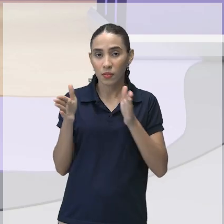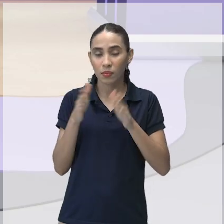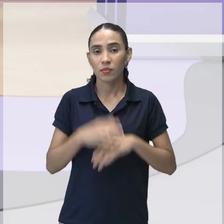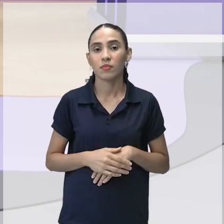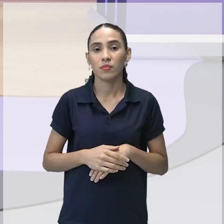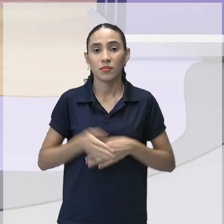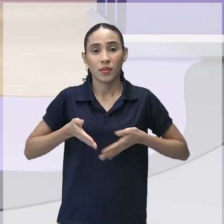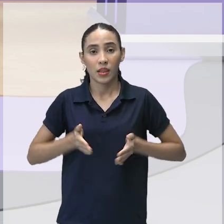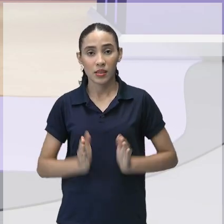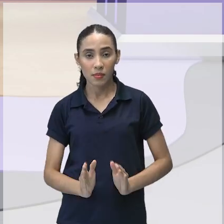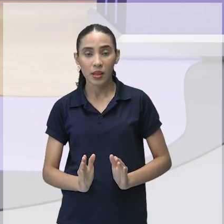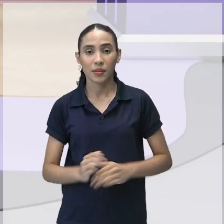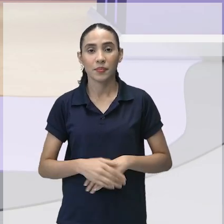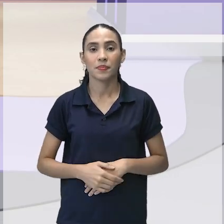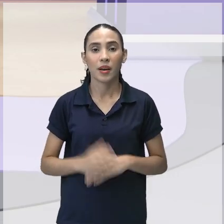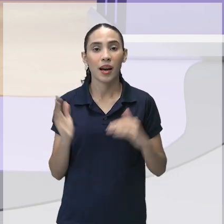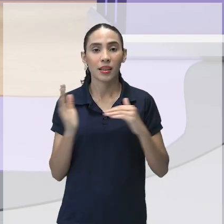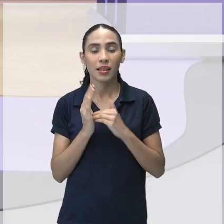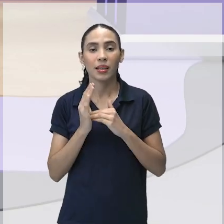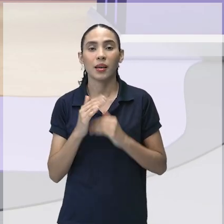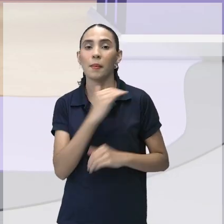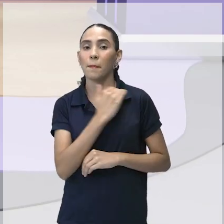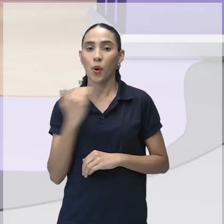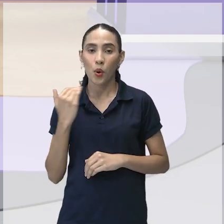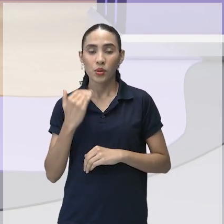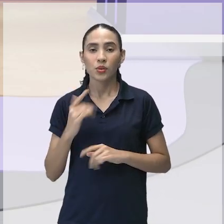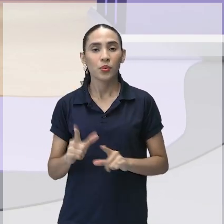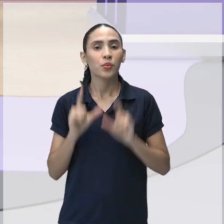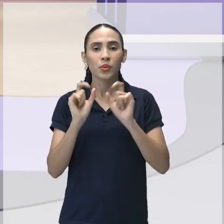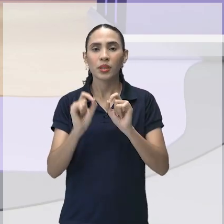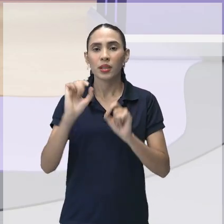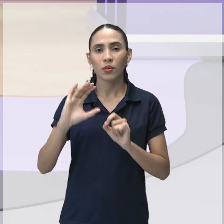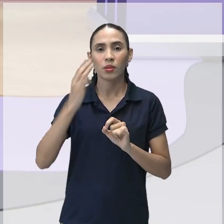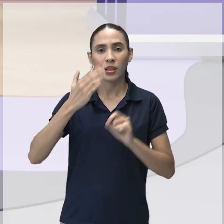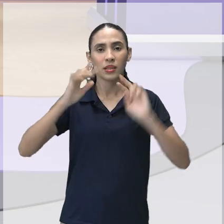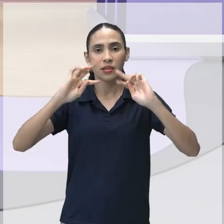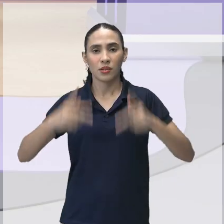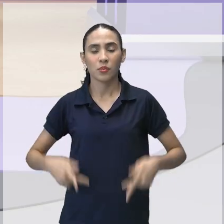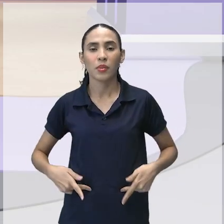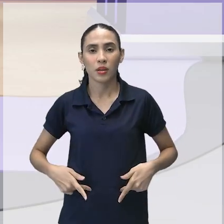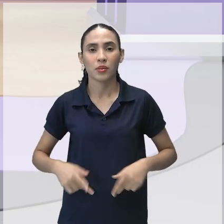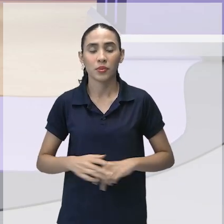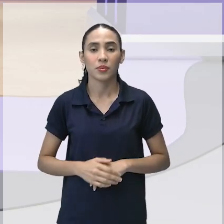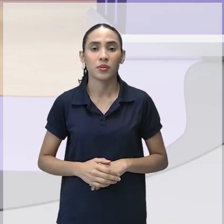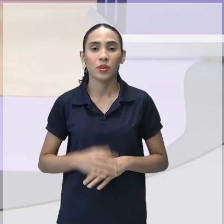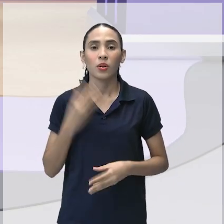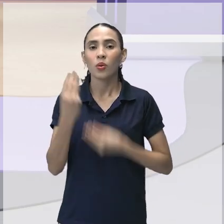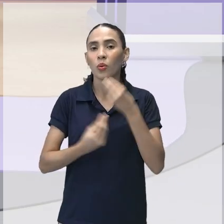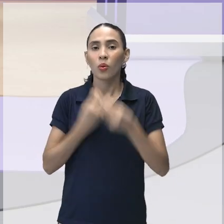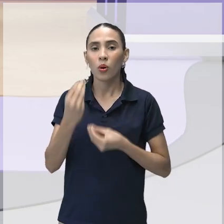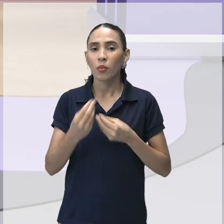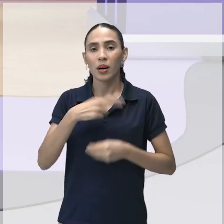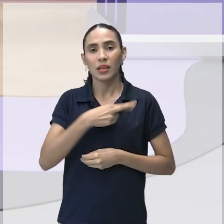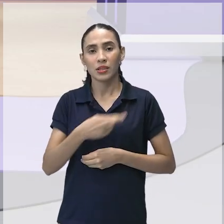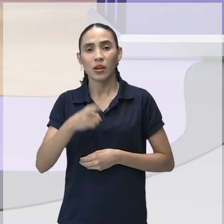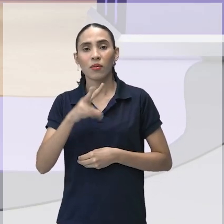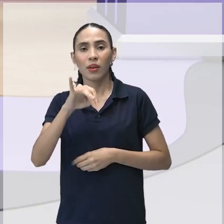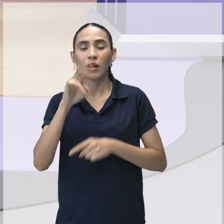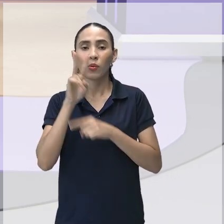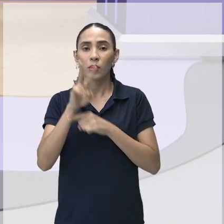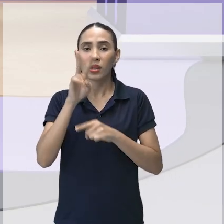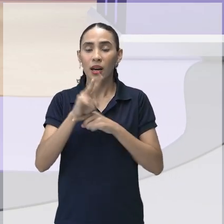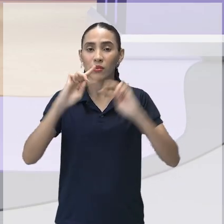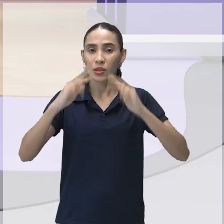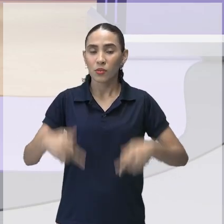do nosso nascimento até a nossa morte. O que acontece com o ser humano? Não é como a religião vai cuidar do ser